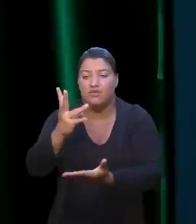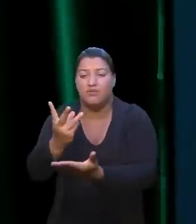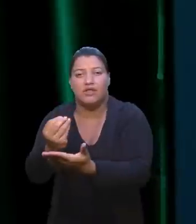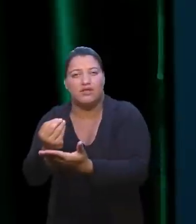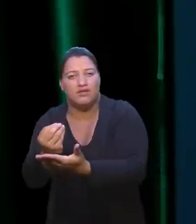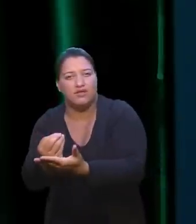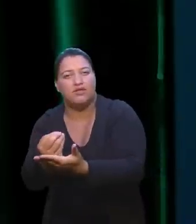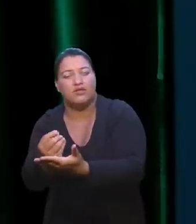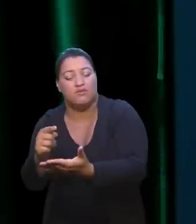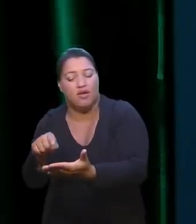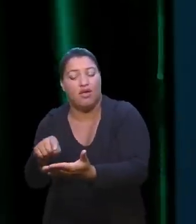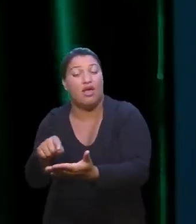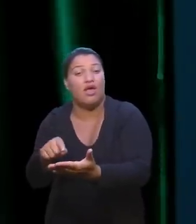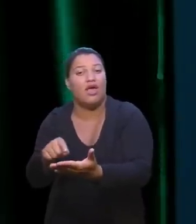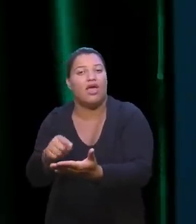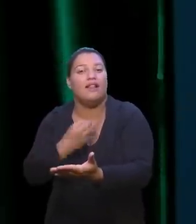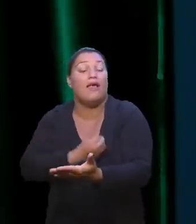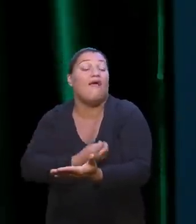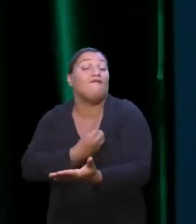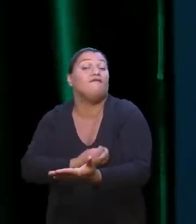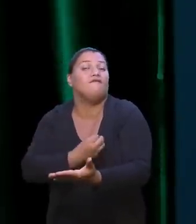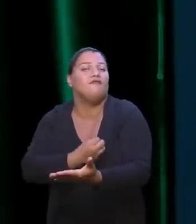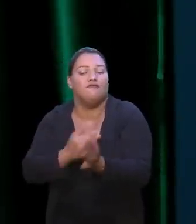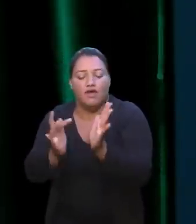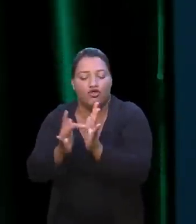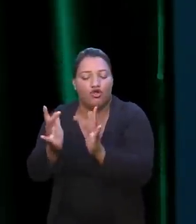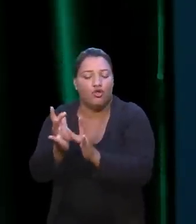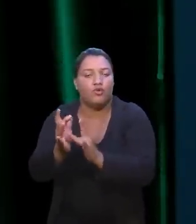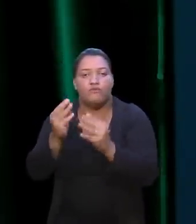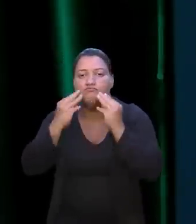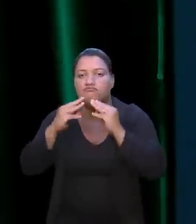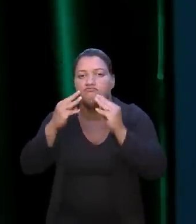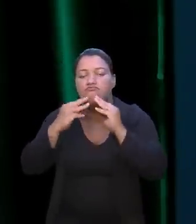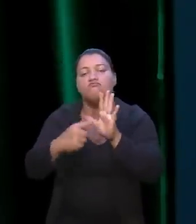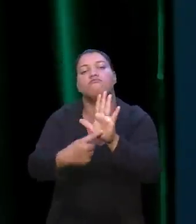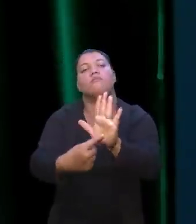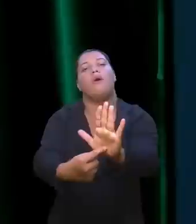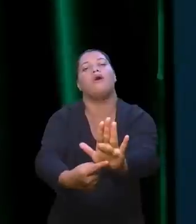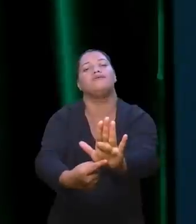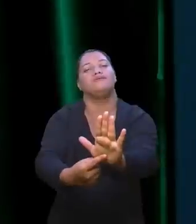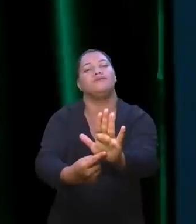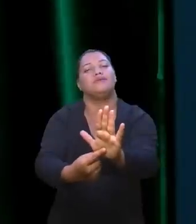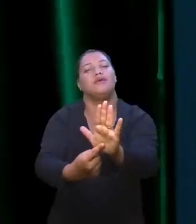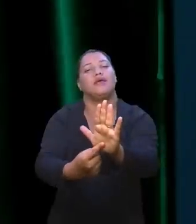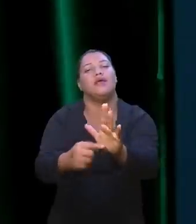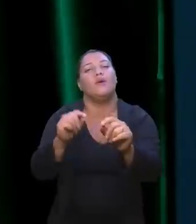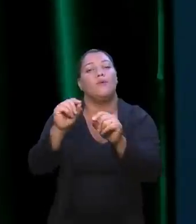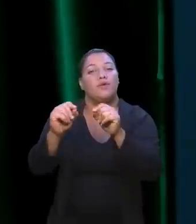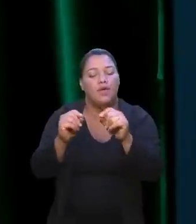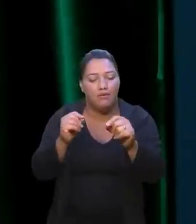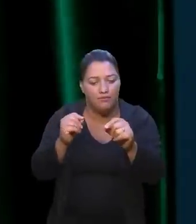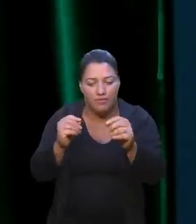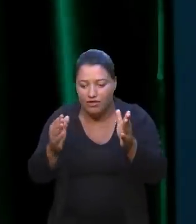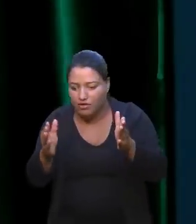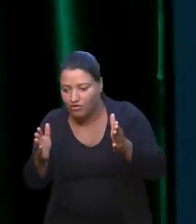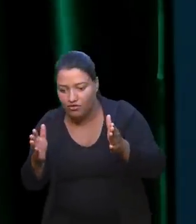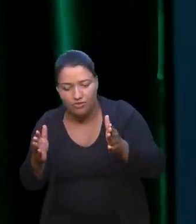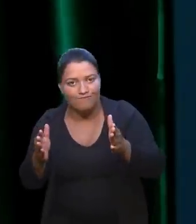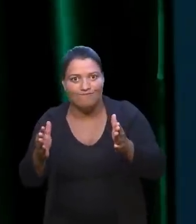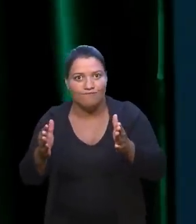cristianismo redivivo, a mensagem do Cristo que volta a nós, vem para ser esta bússola, esta